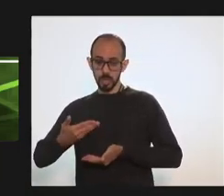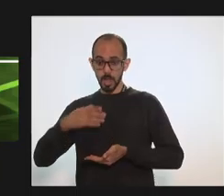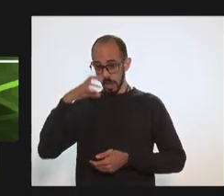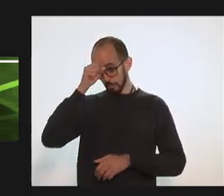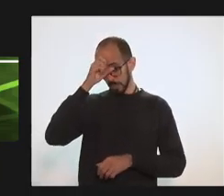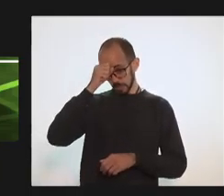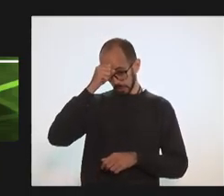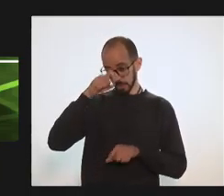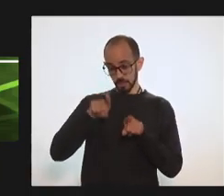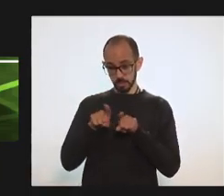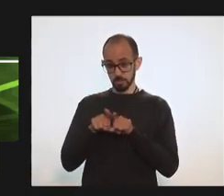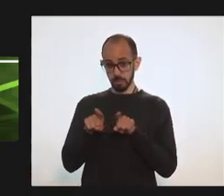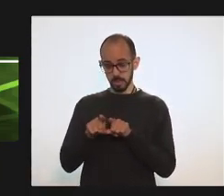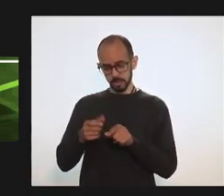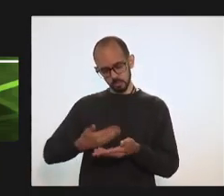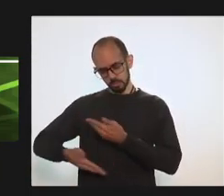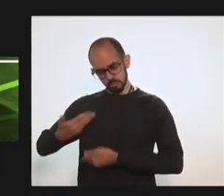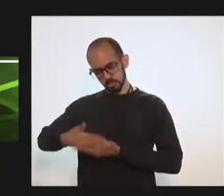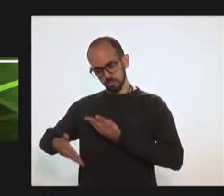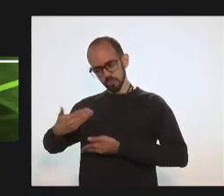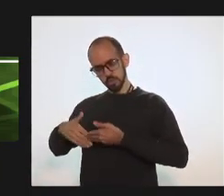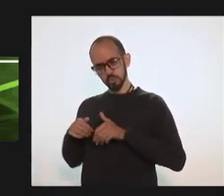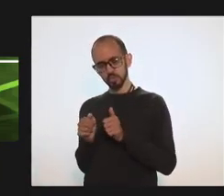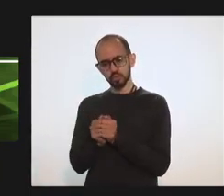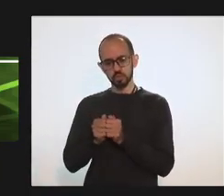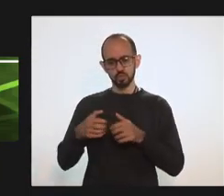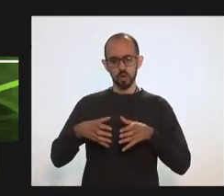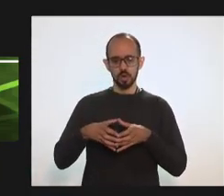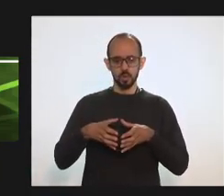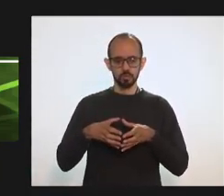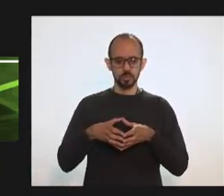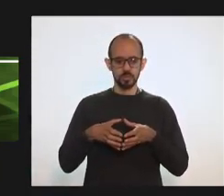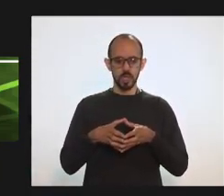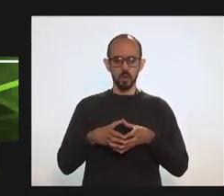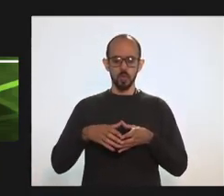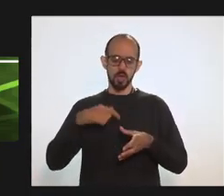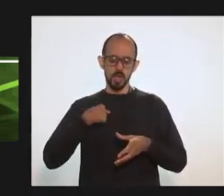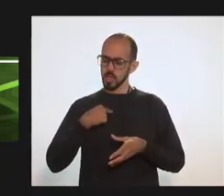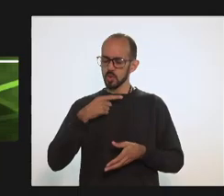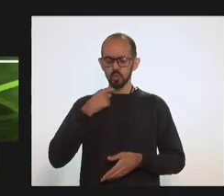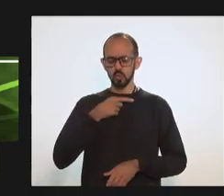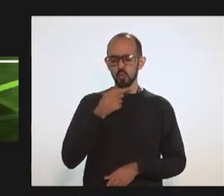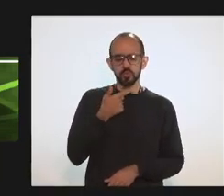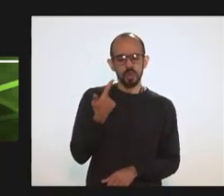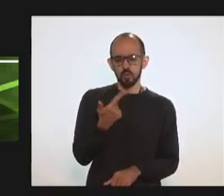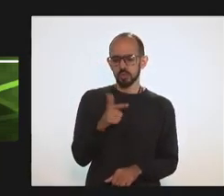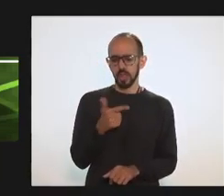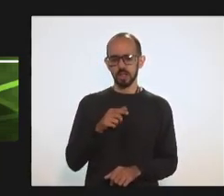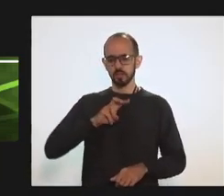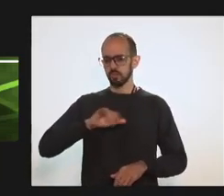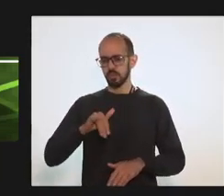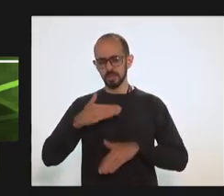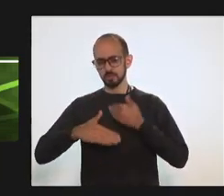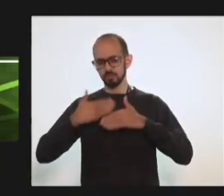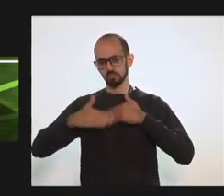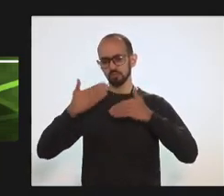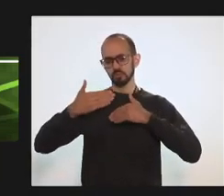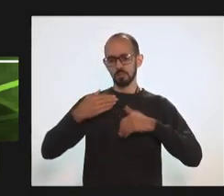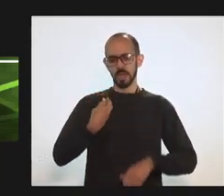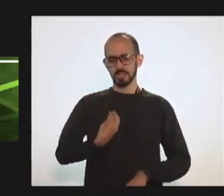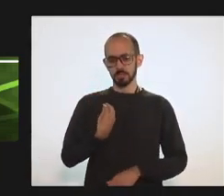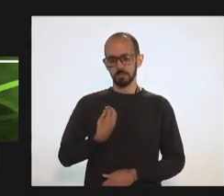experiência muito positiva quando participei da CCJ, então para mim é uma honra estar voltando, prestar a nossa contribuição